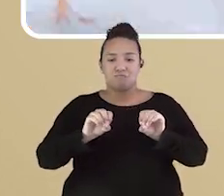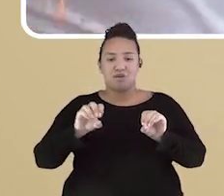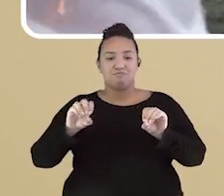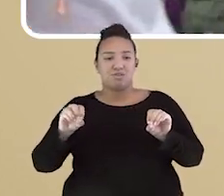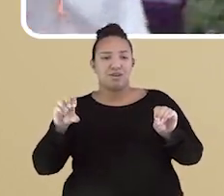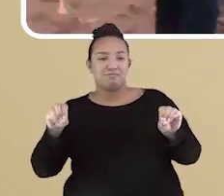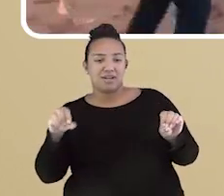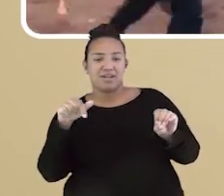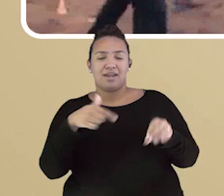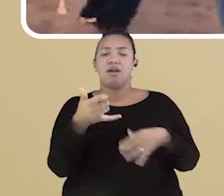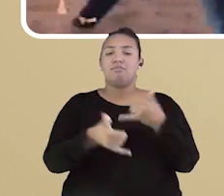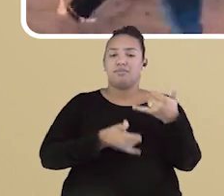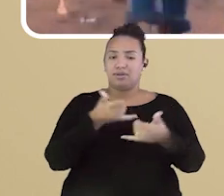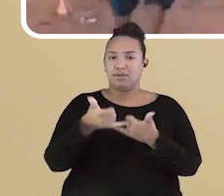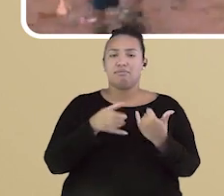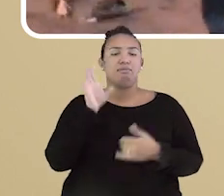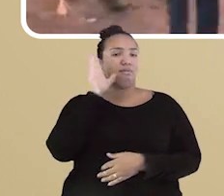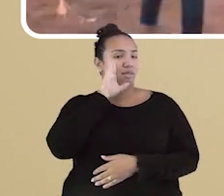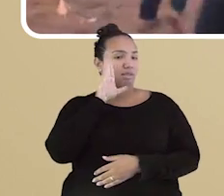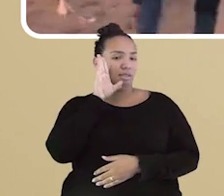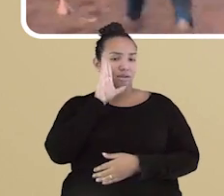muito divertida.